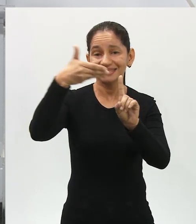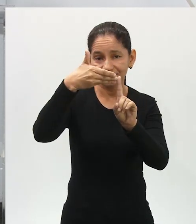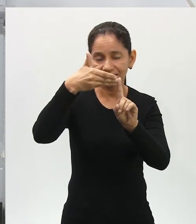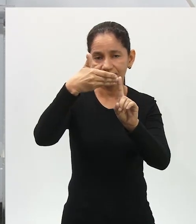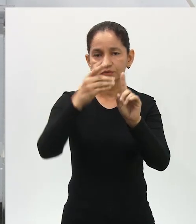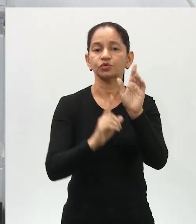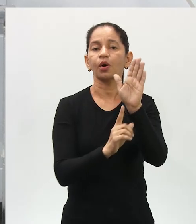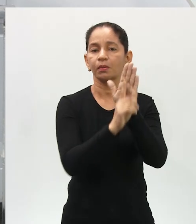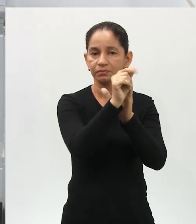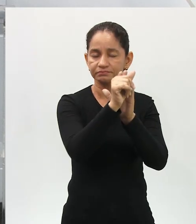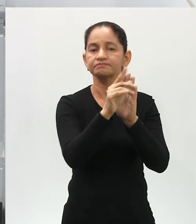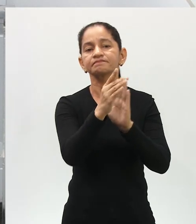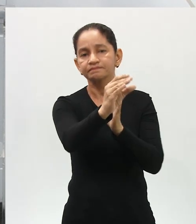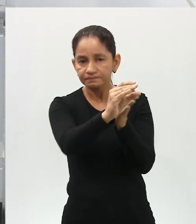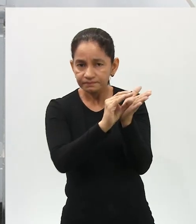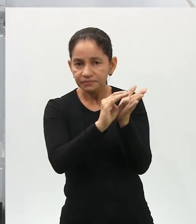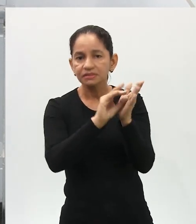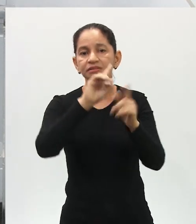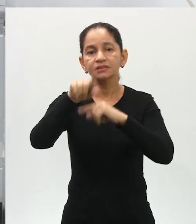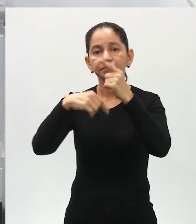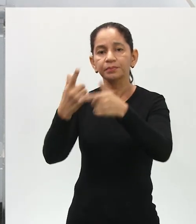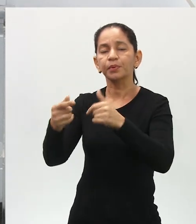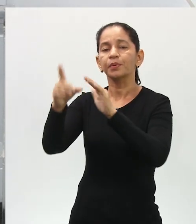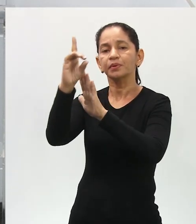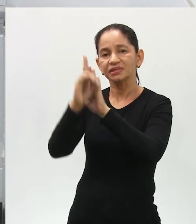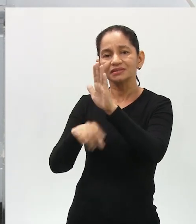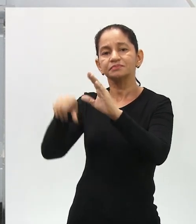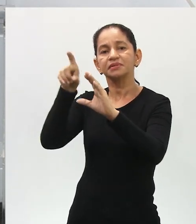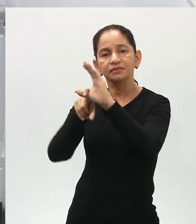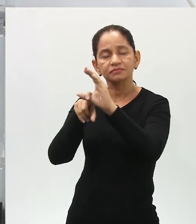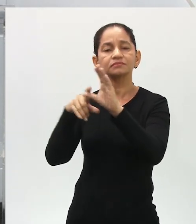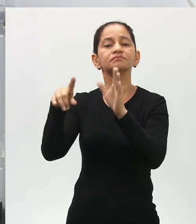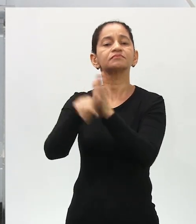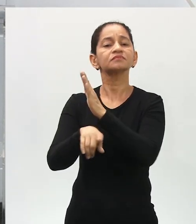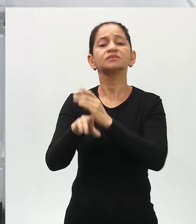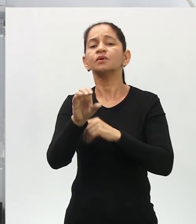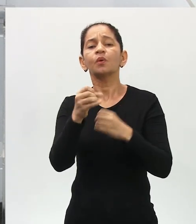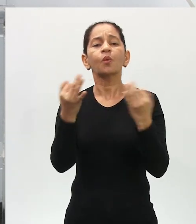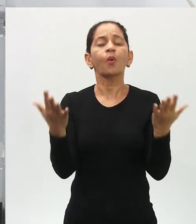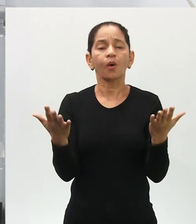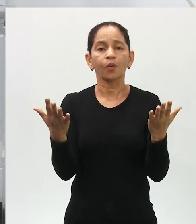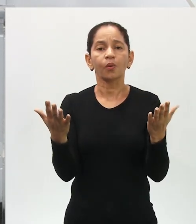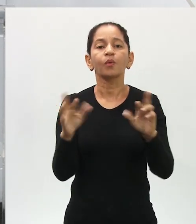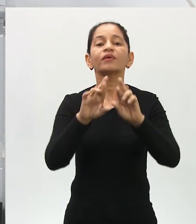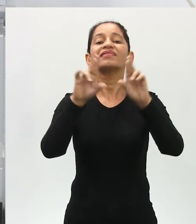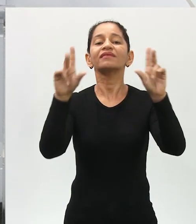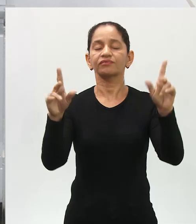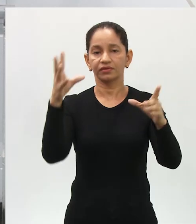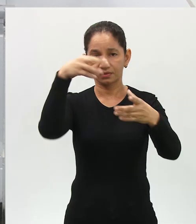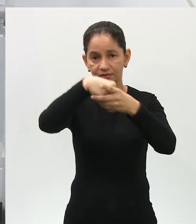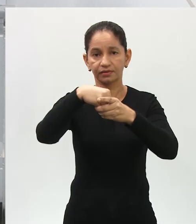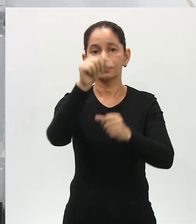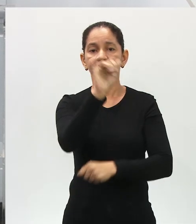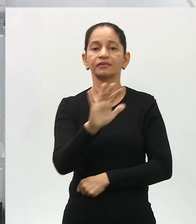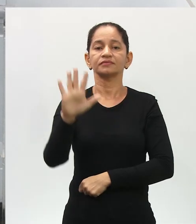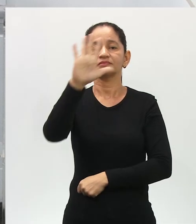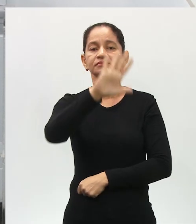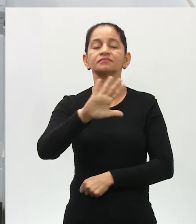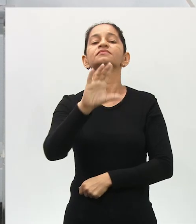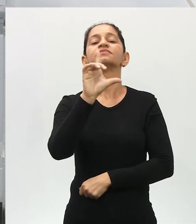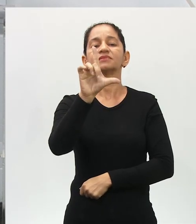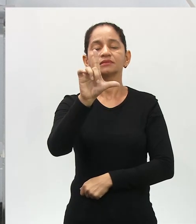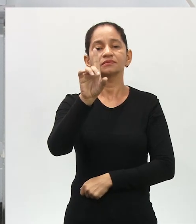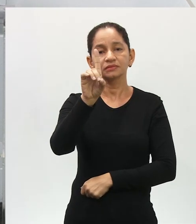despesas. Esses outros tópicos que possam ter influência nas receitas e despesas da LOA são tratados aqui dentro da Lei